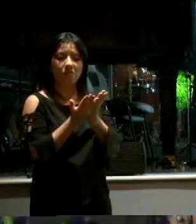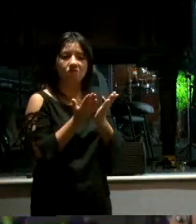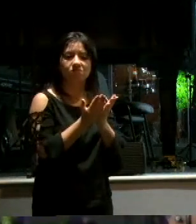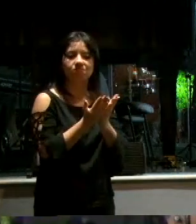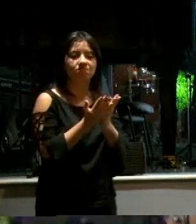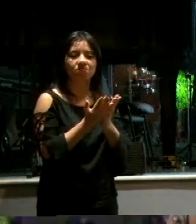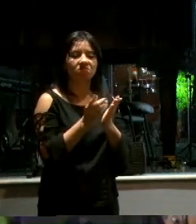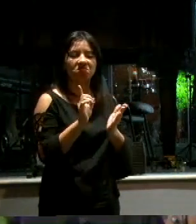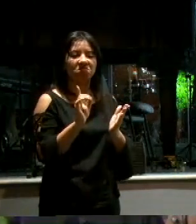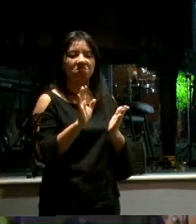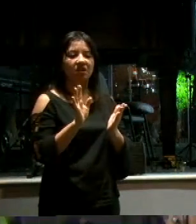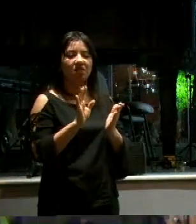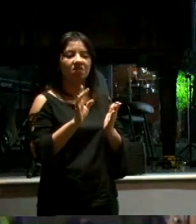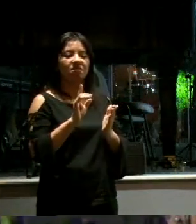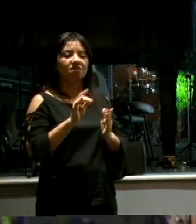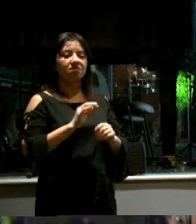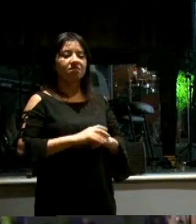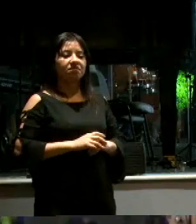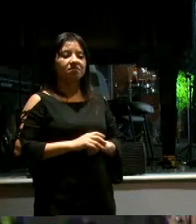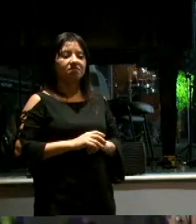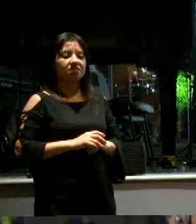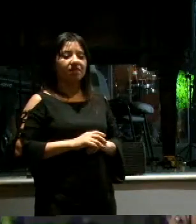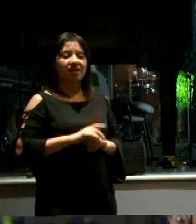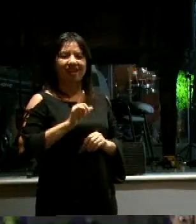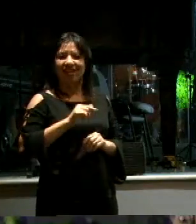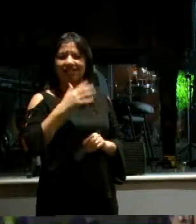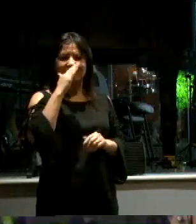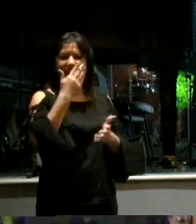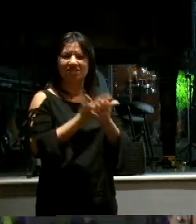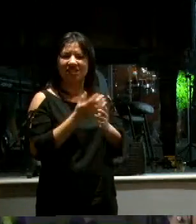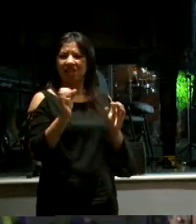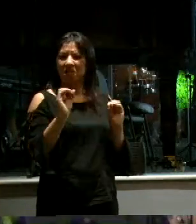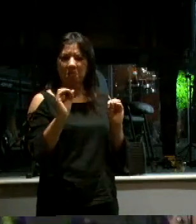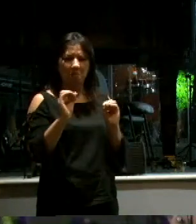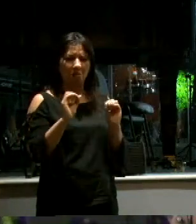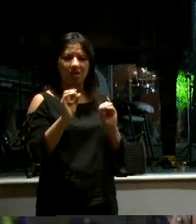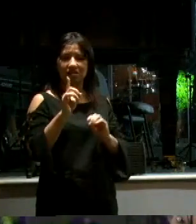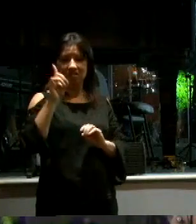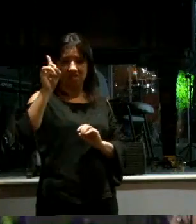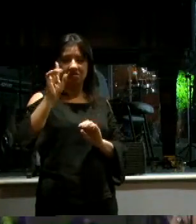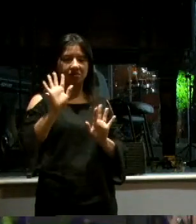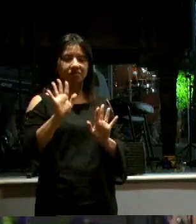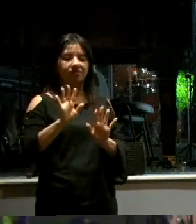Ela morava em Ribeirão, nós a chamamos e marcamos uma reunião na casa do meu pai.